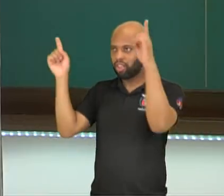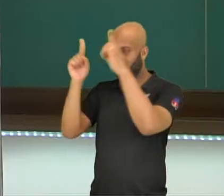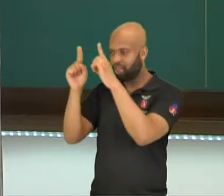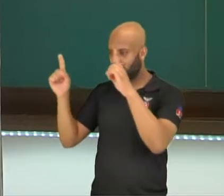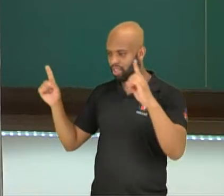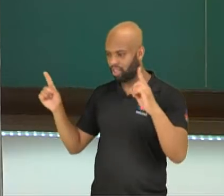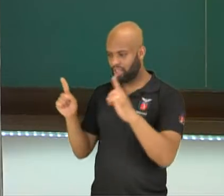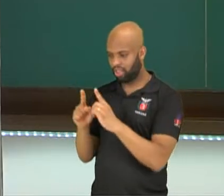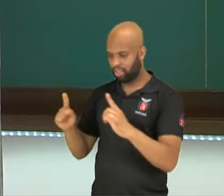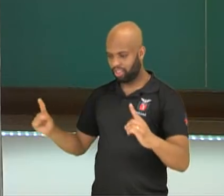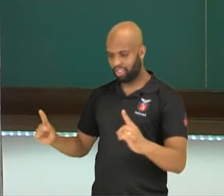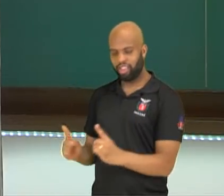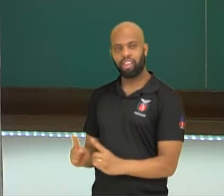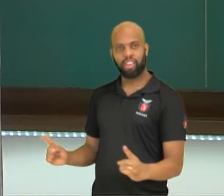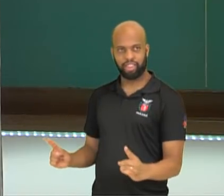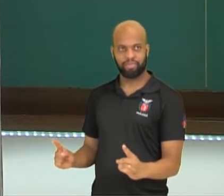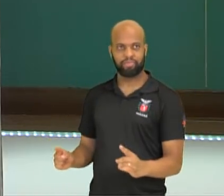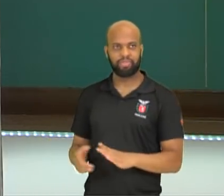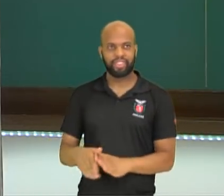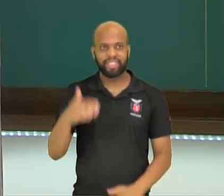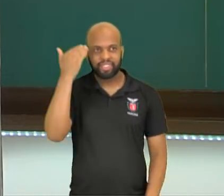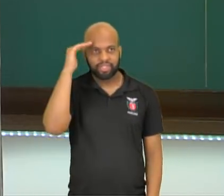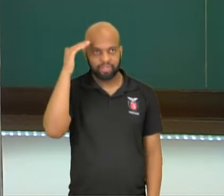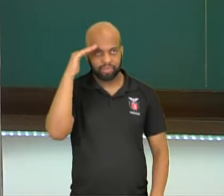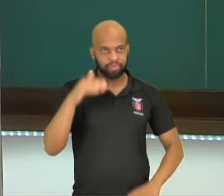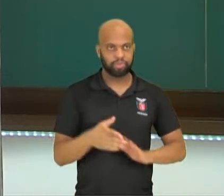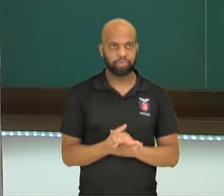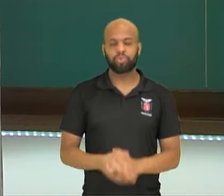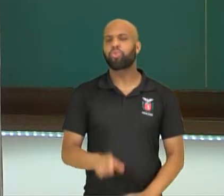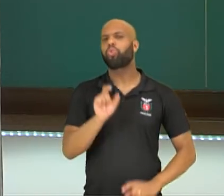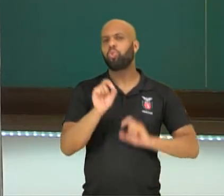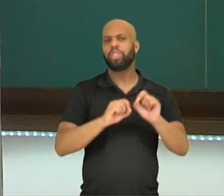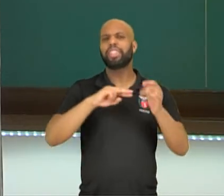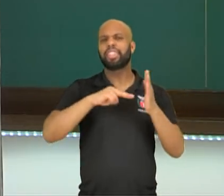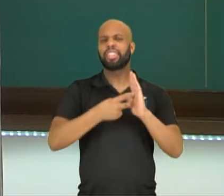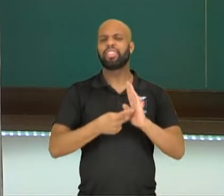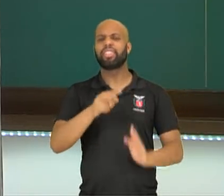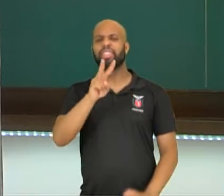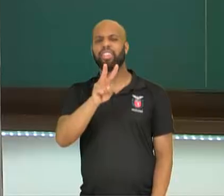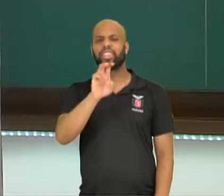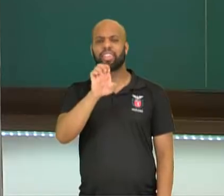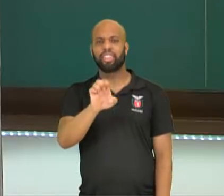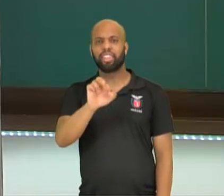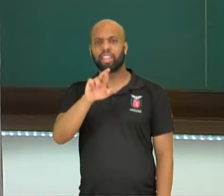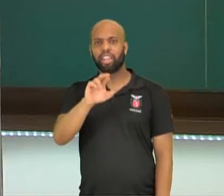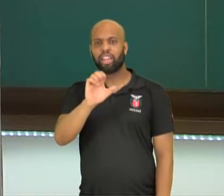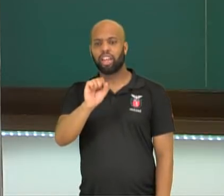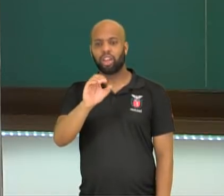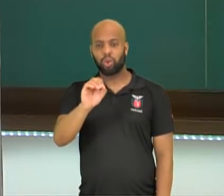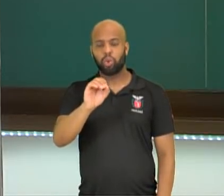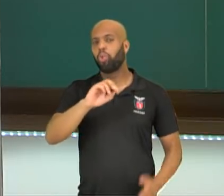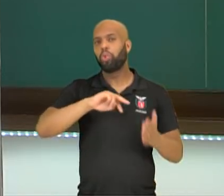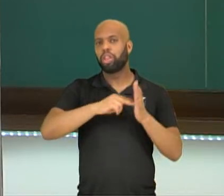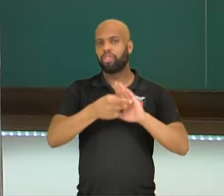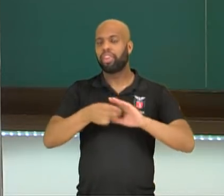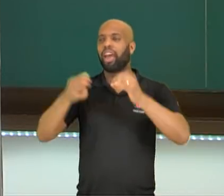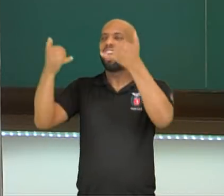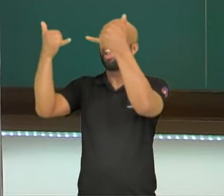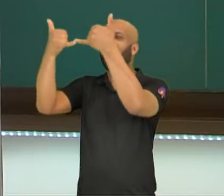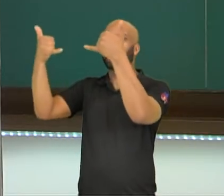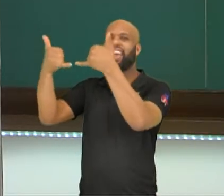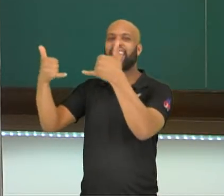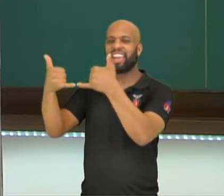O que é verso, professor? Isso é muito importante. Verso é cada linha